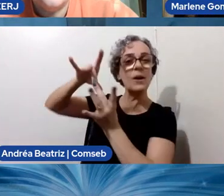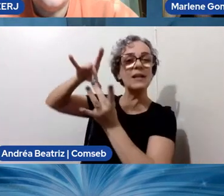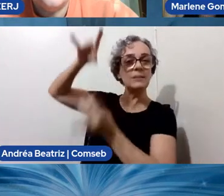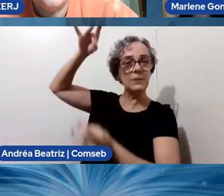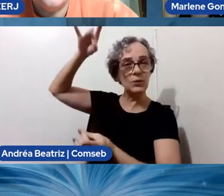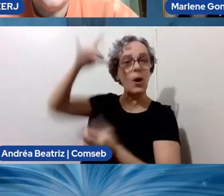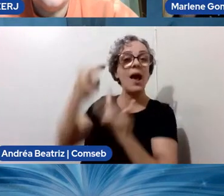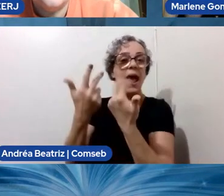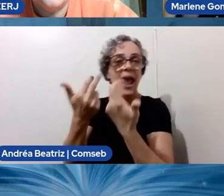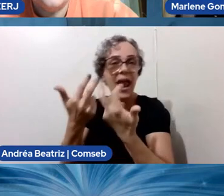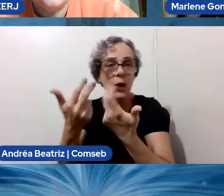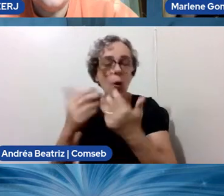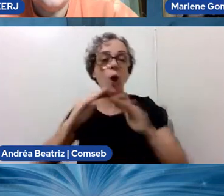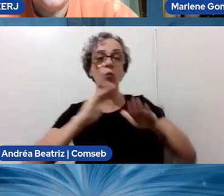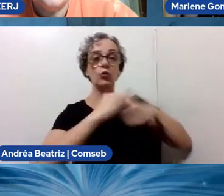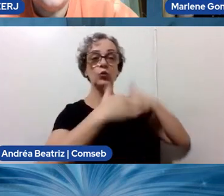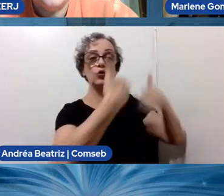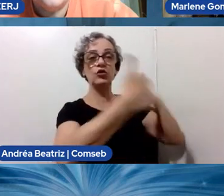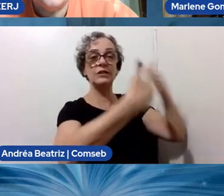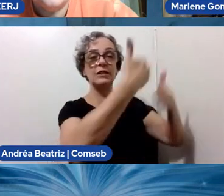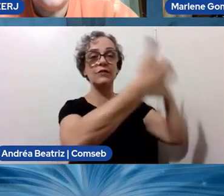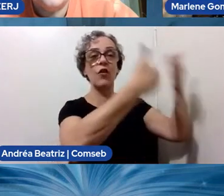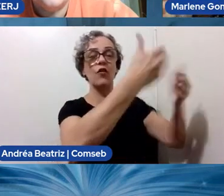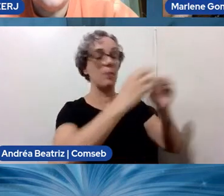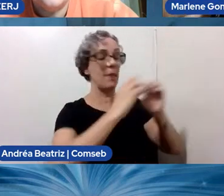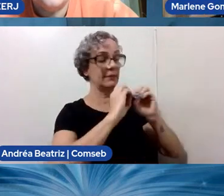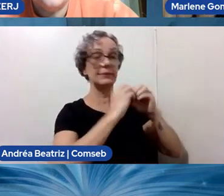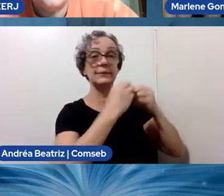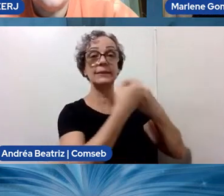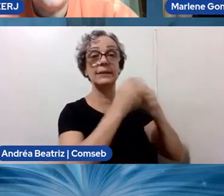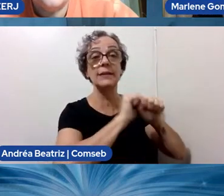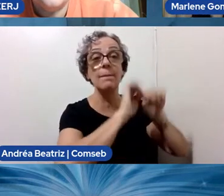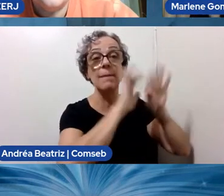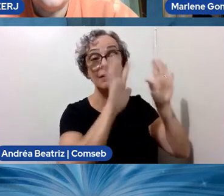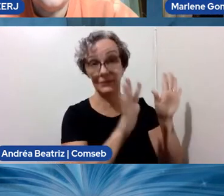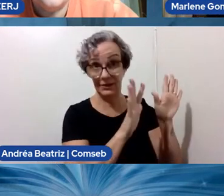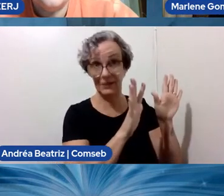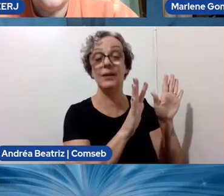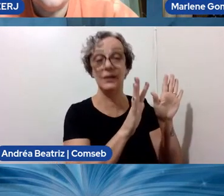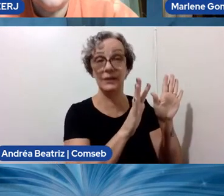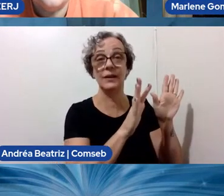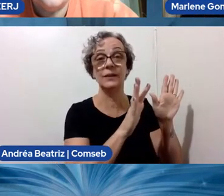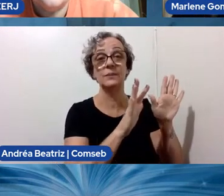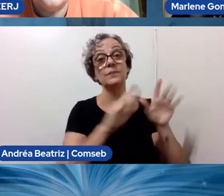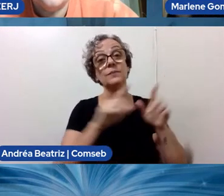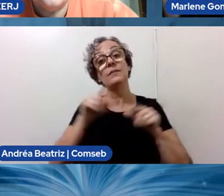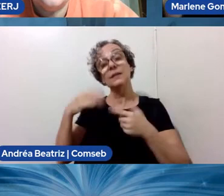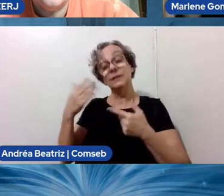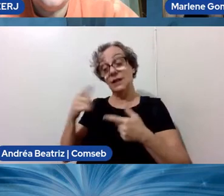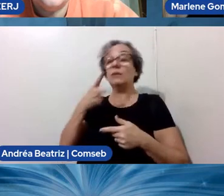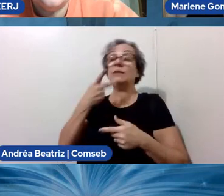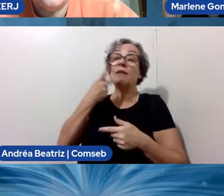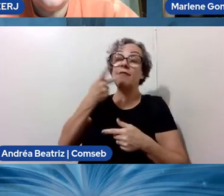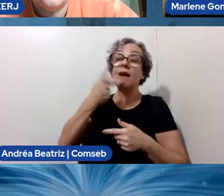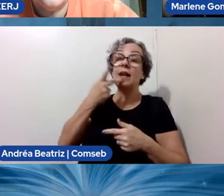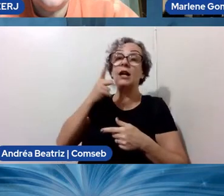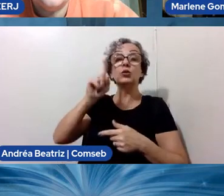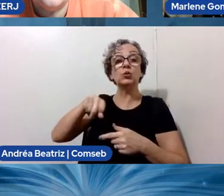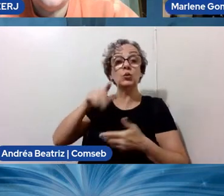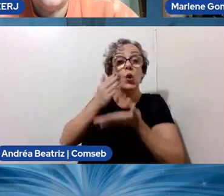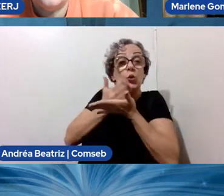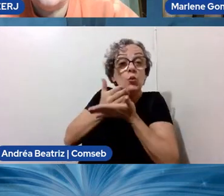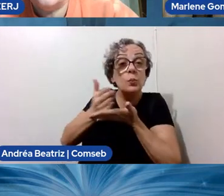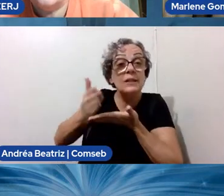matéria, né? Mas há esse constante inter-relação entre elas. Então, ele está falando do princípio inteligente, desse princípio espiritual que passa